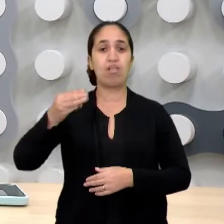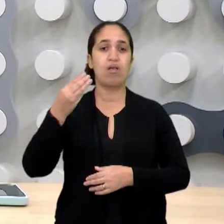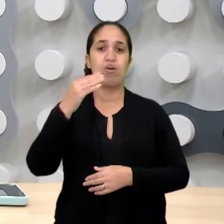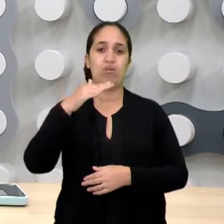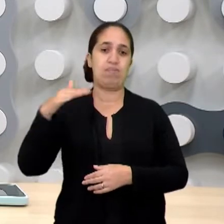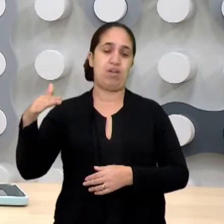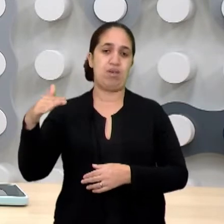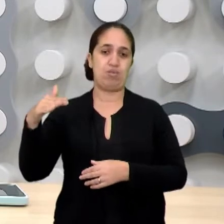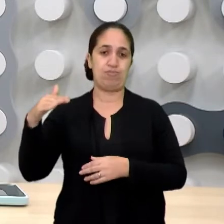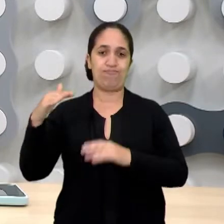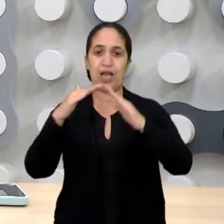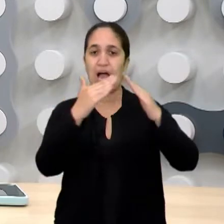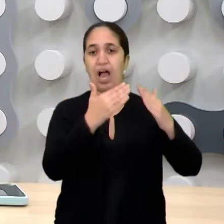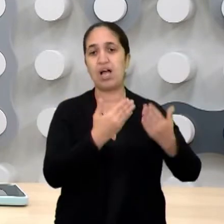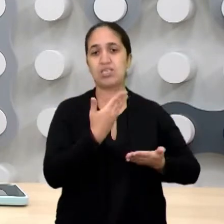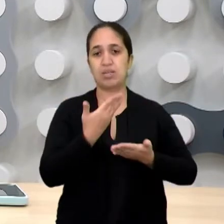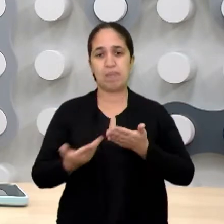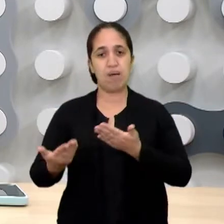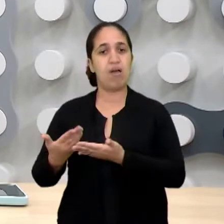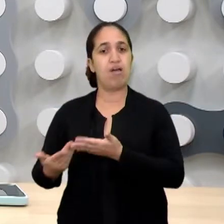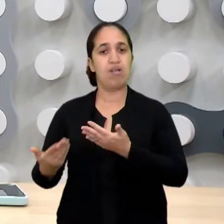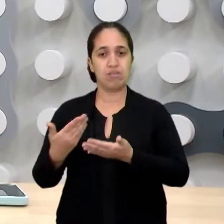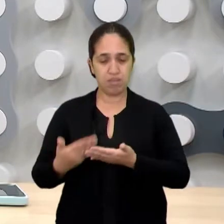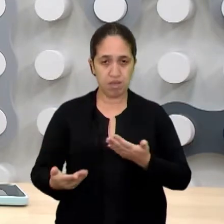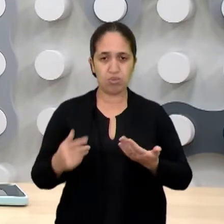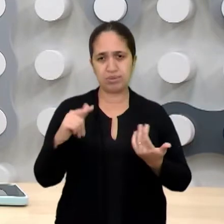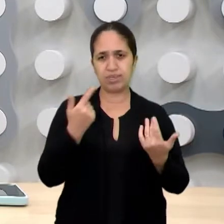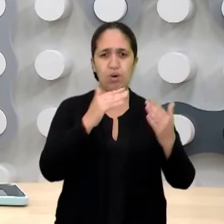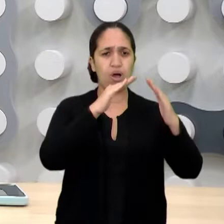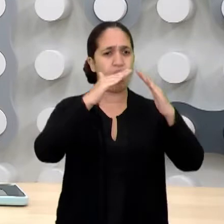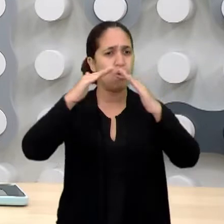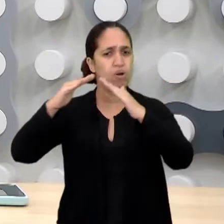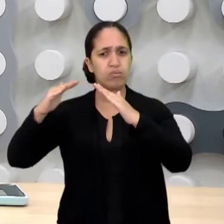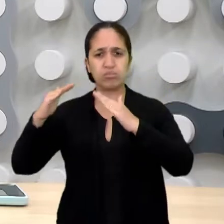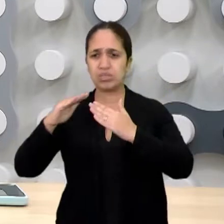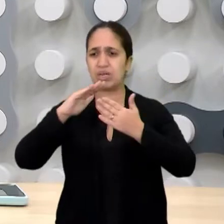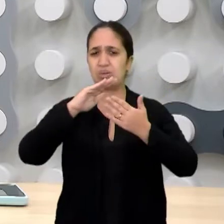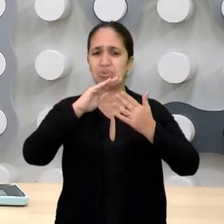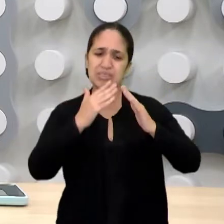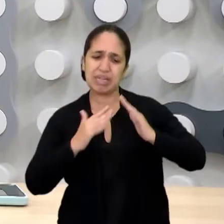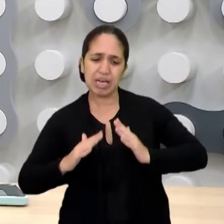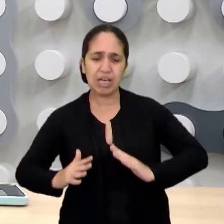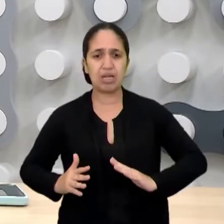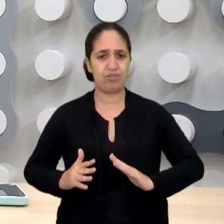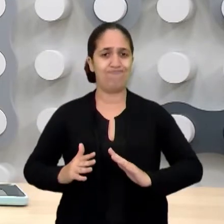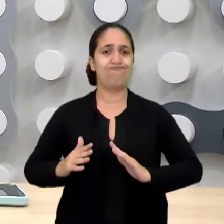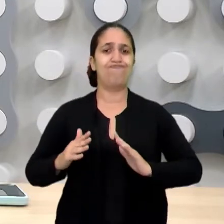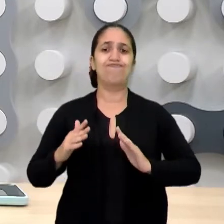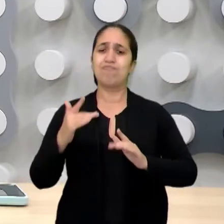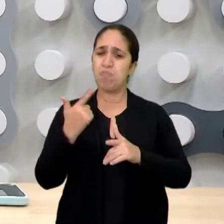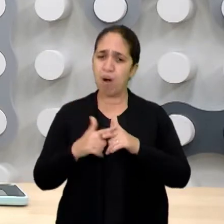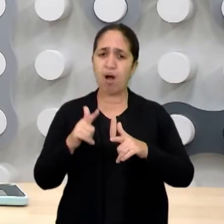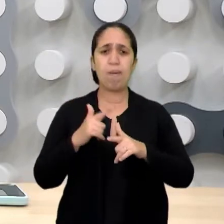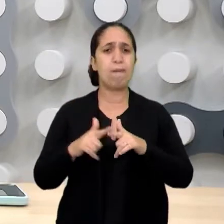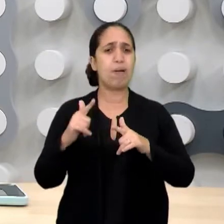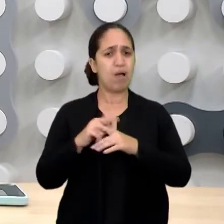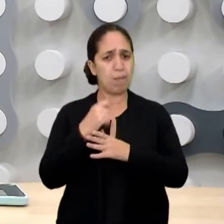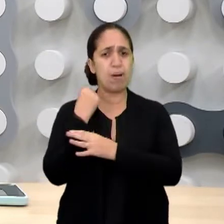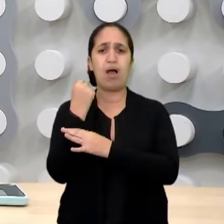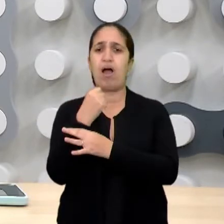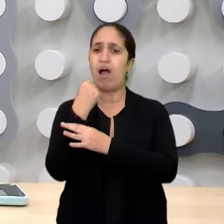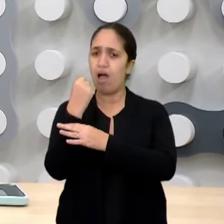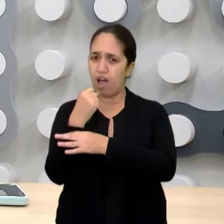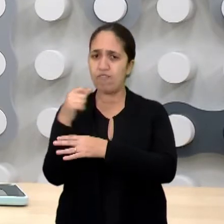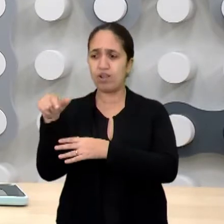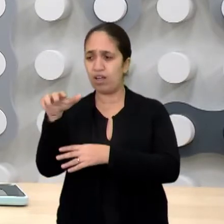das construções do Haiti ou foram destruídas ou foram danificadas. Então é um grave problema aí que acontece na